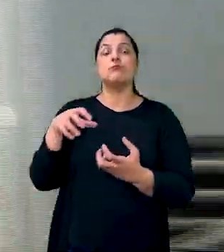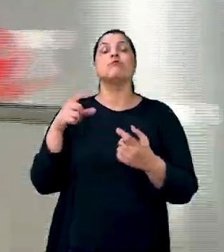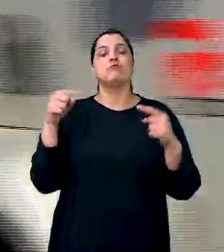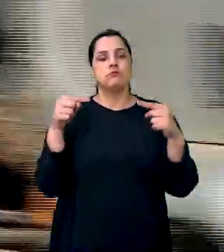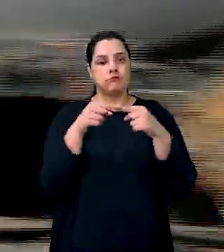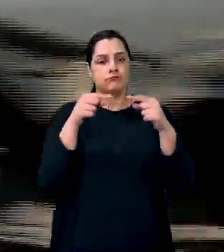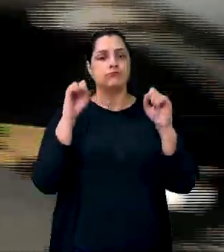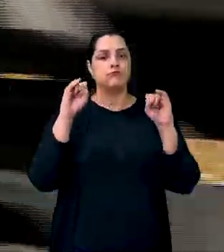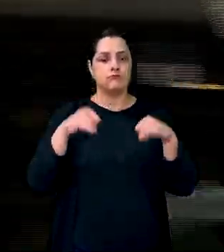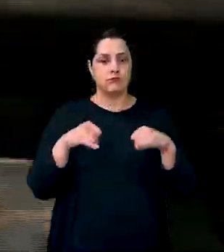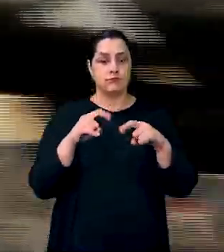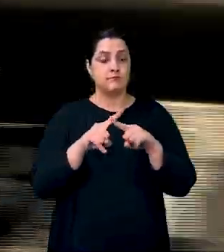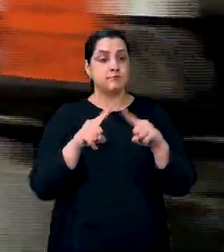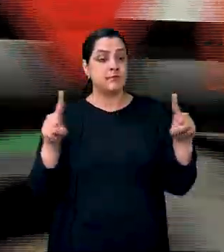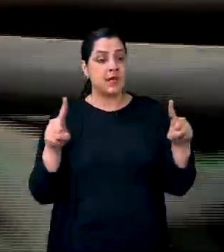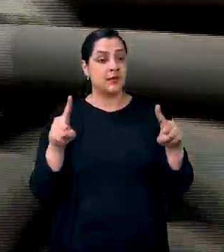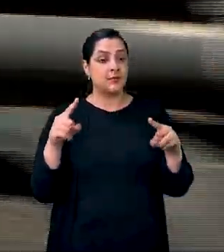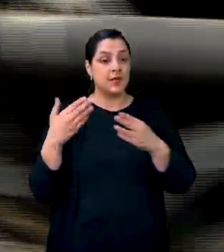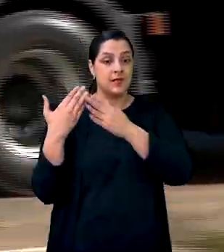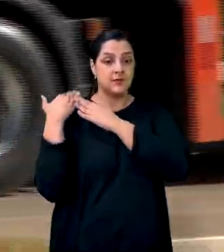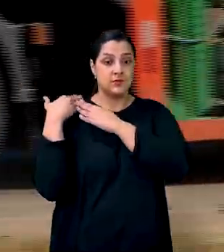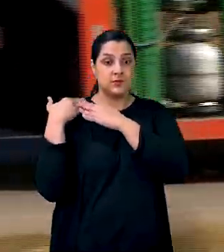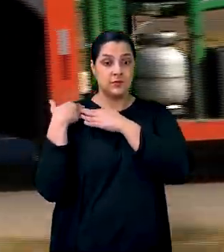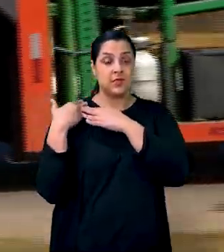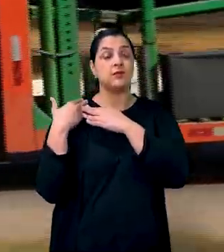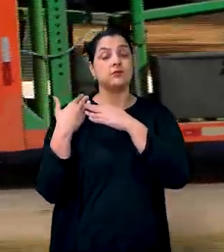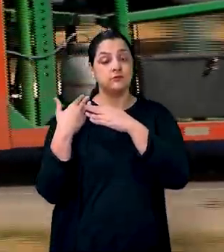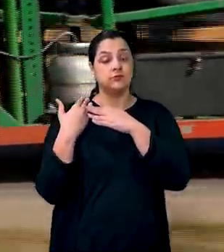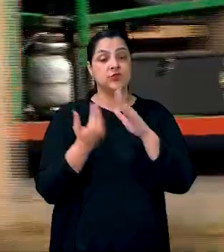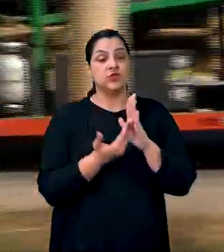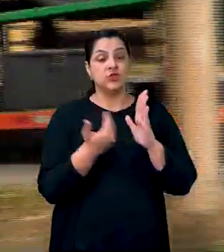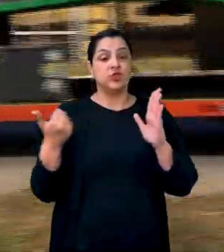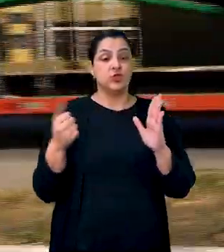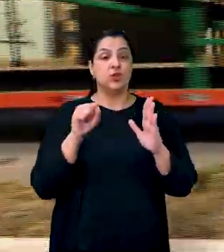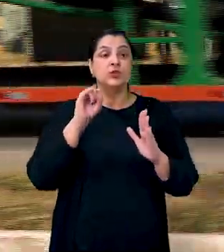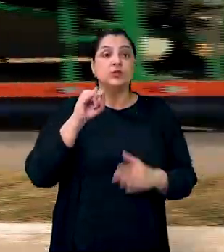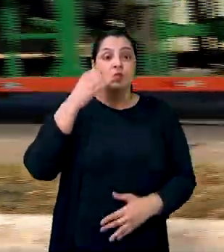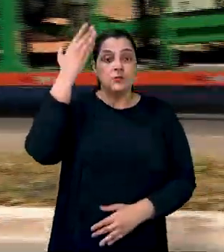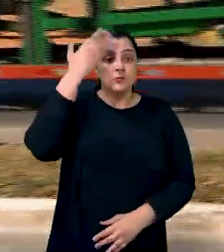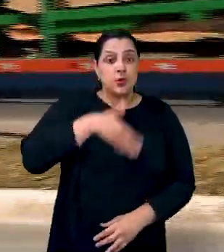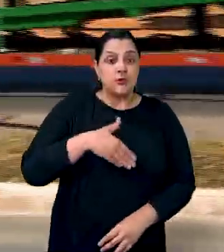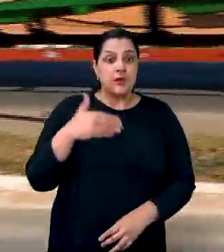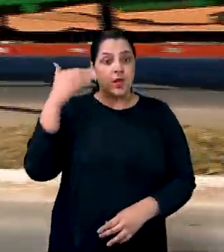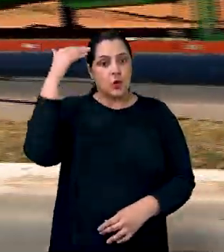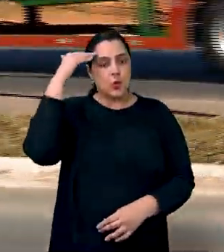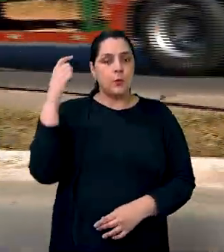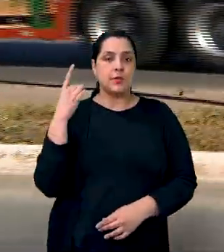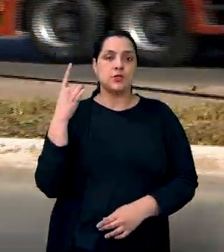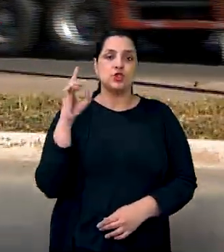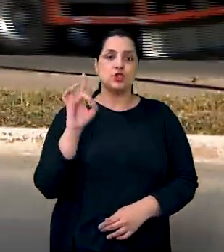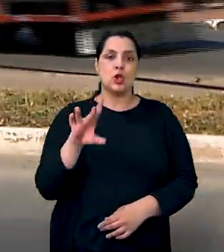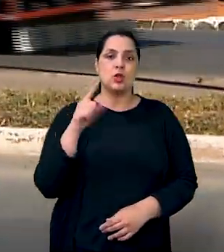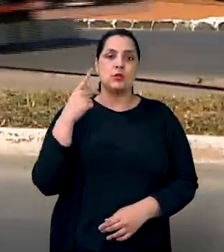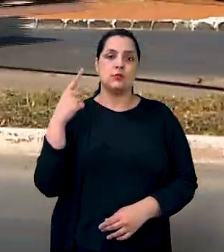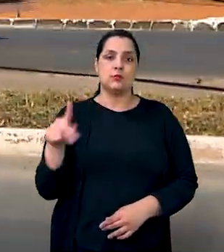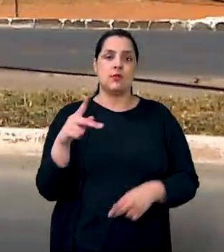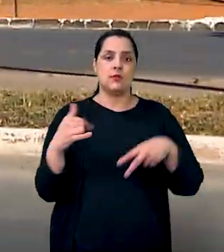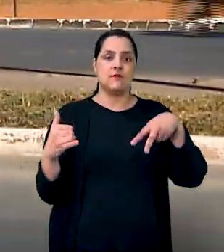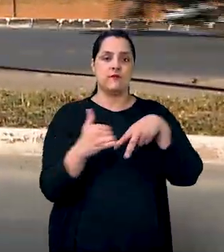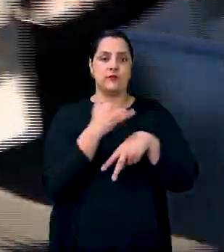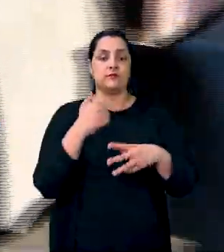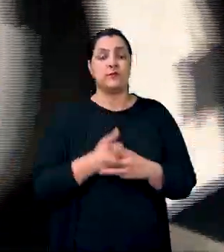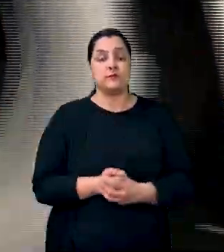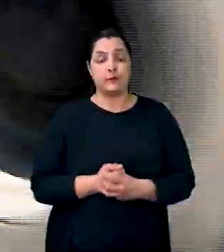se enquadra nessa definição. Porém, a responsabilidade é afastada se for comprovada culpa exclusiva da